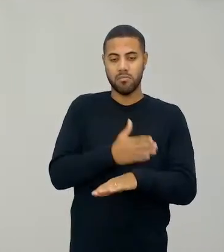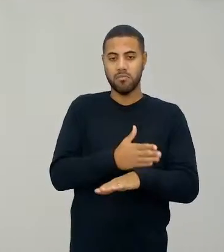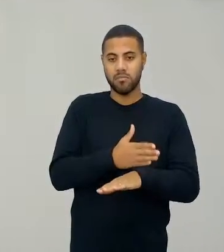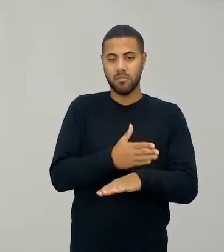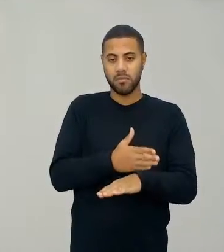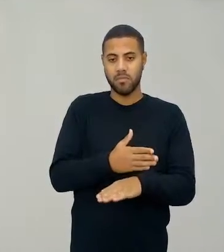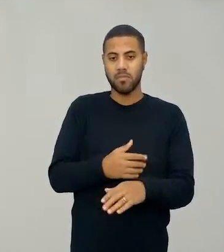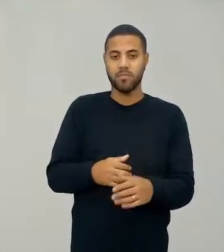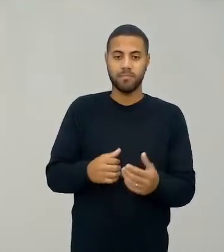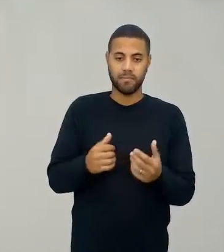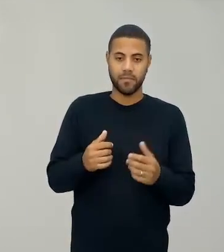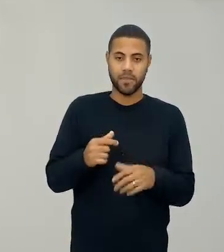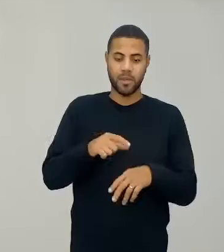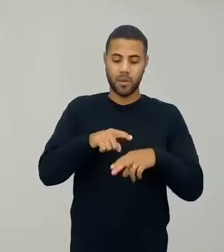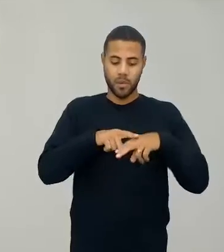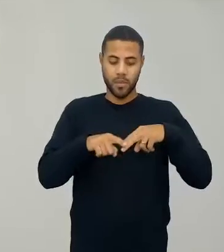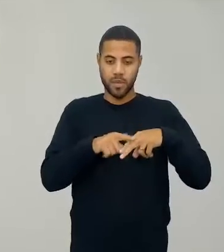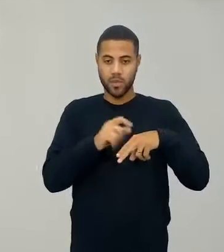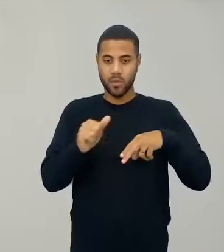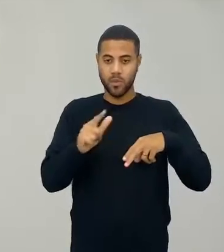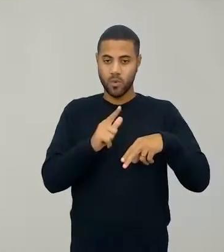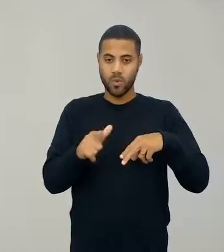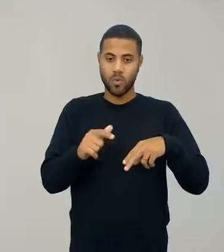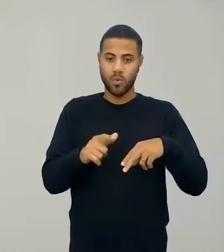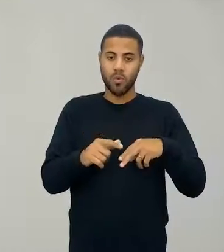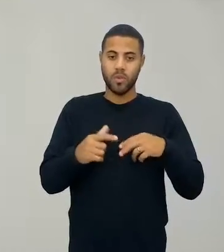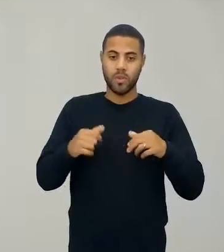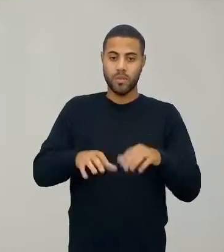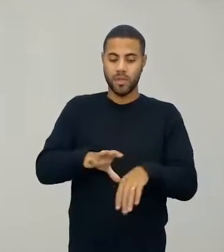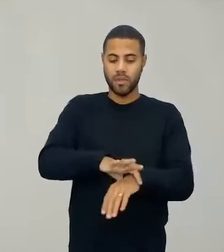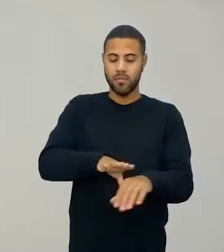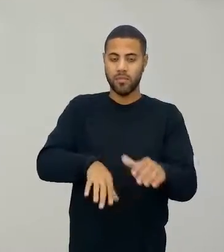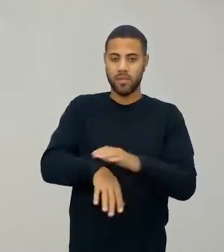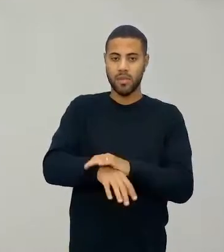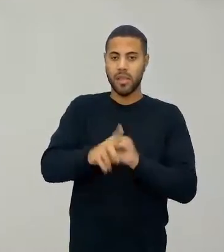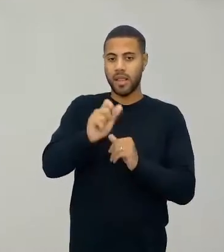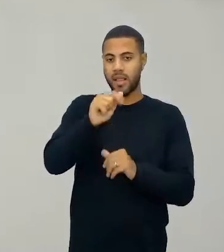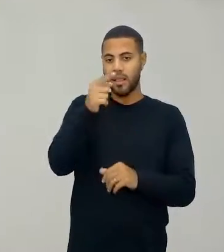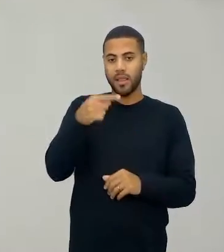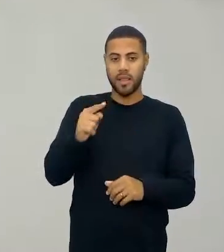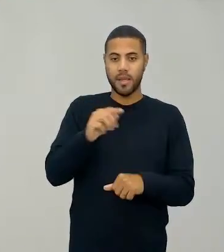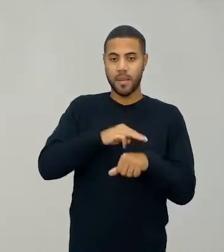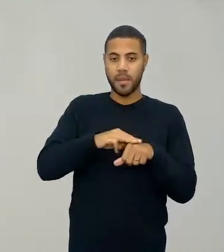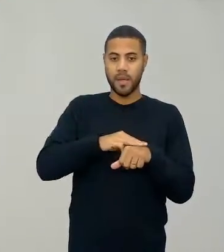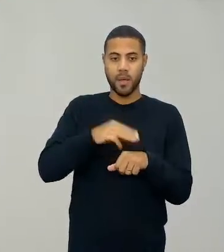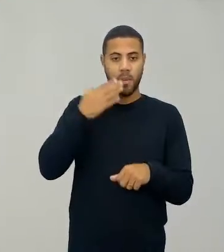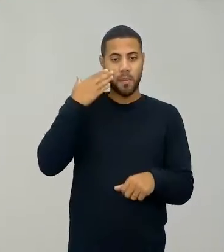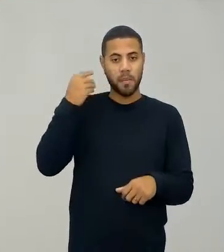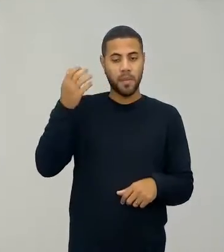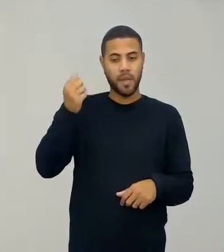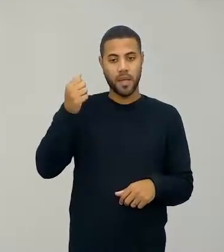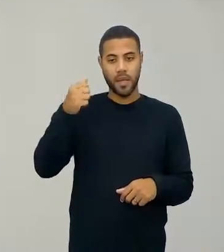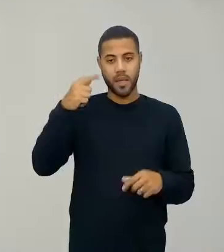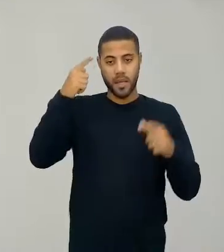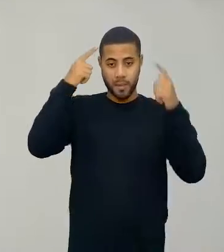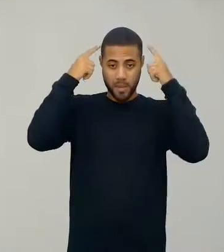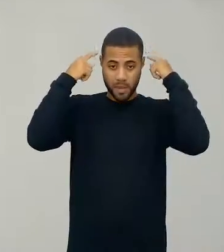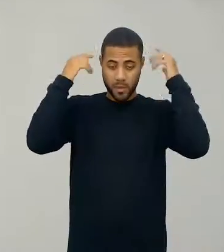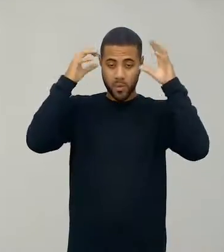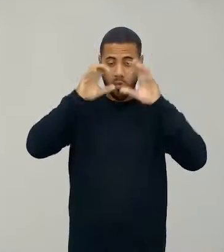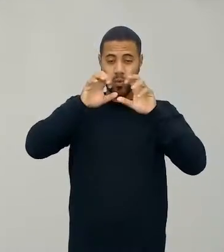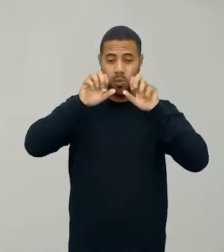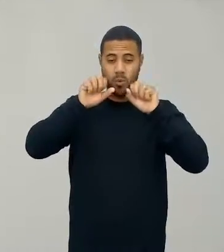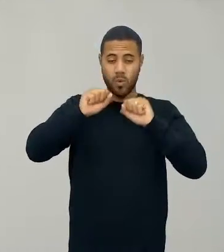calça jeans, né? Uma blusa de lã, marronzinha, sou branca, tenho cabelos